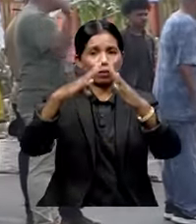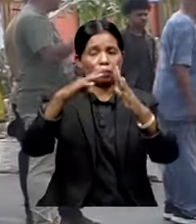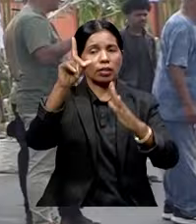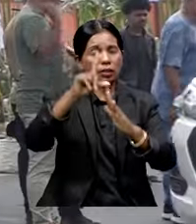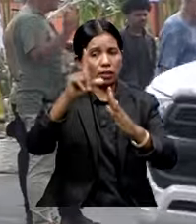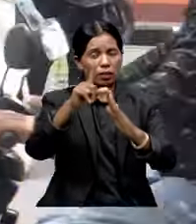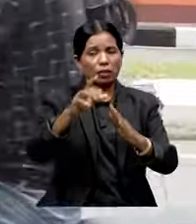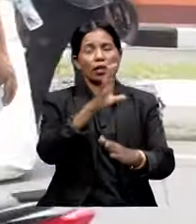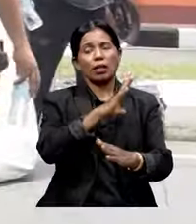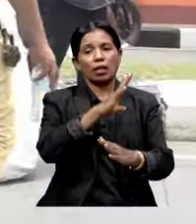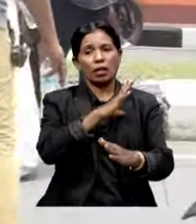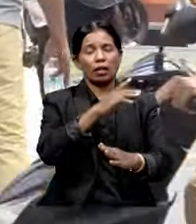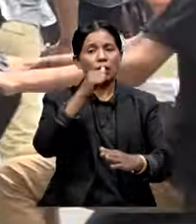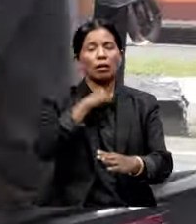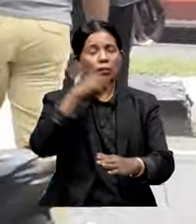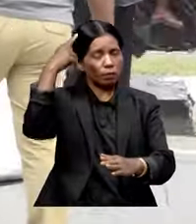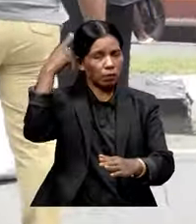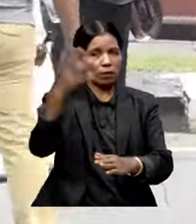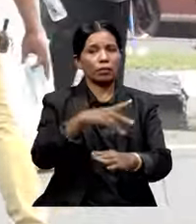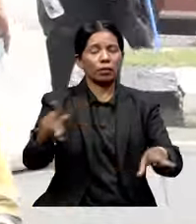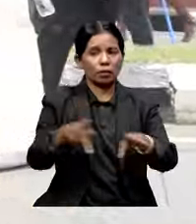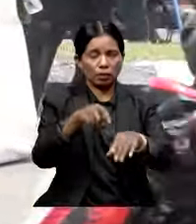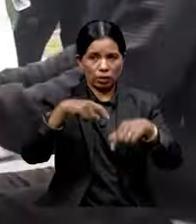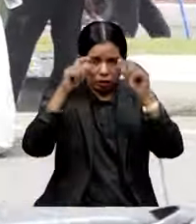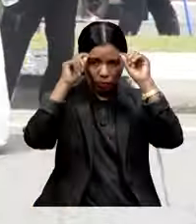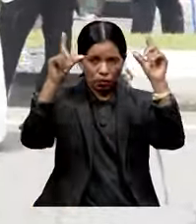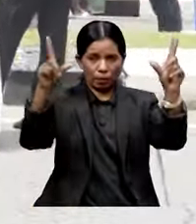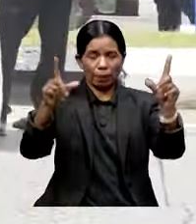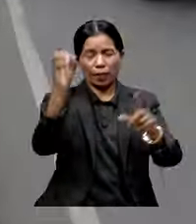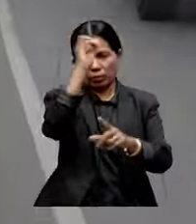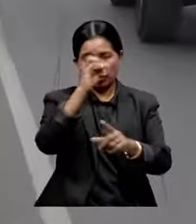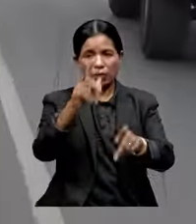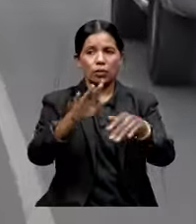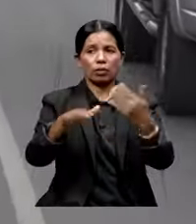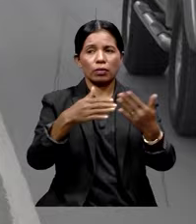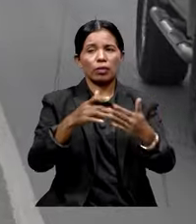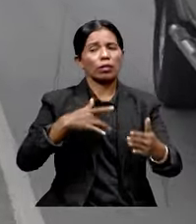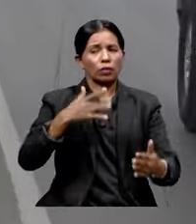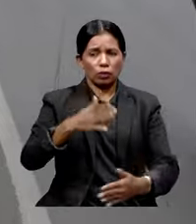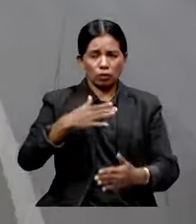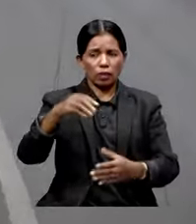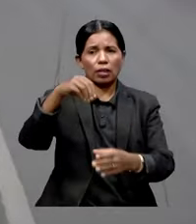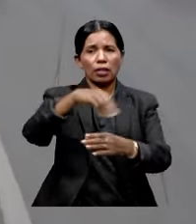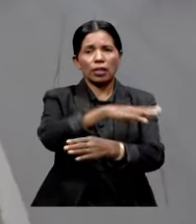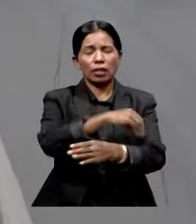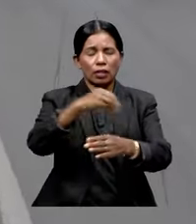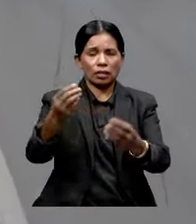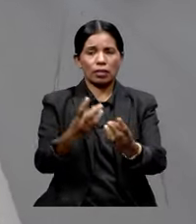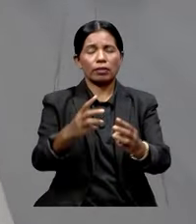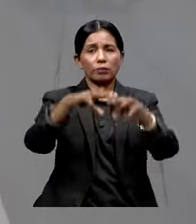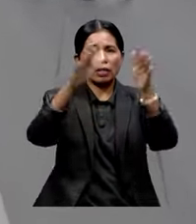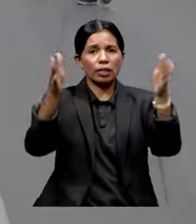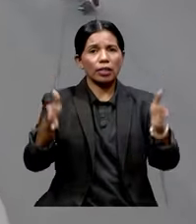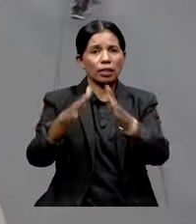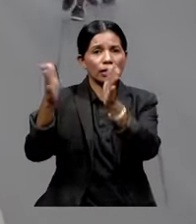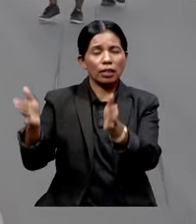olihen Papa Francisco ni presidente sama Timor Leste. Além de neto, observação de Emeni, Sarani Sira entusiasmo que se arco e redalan Sira, nebe líder